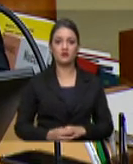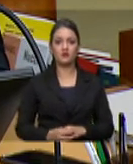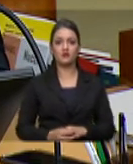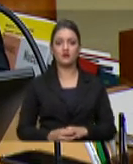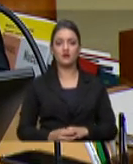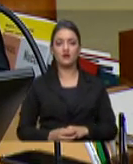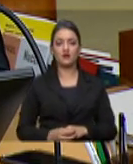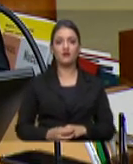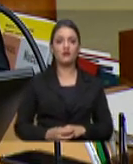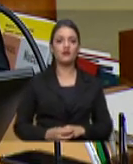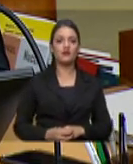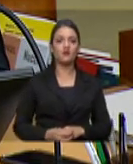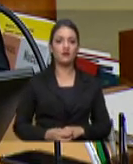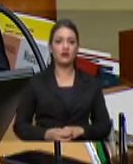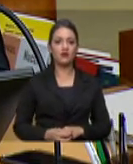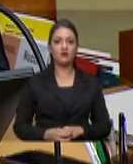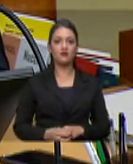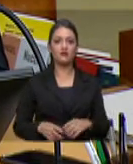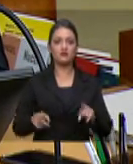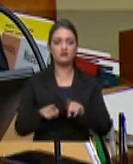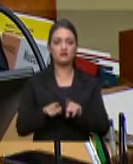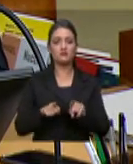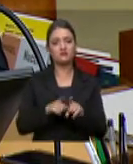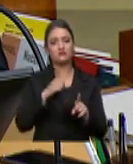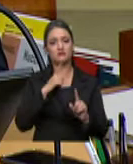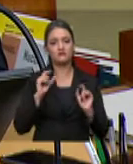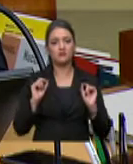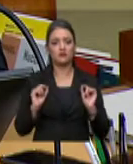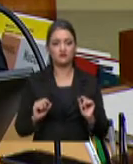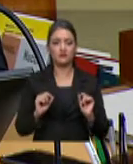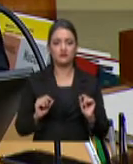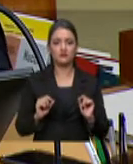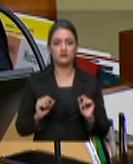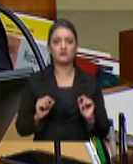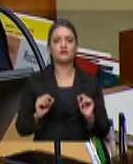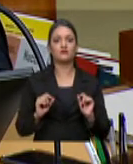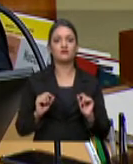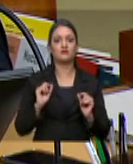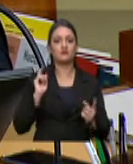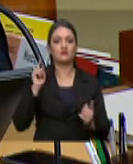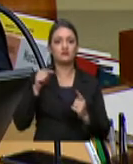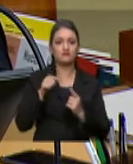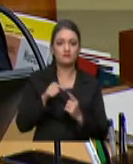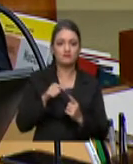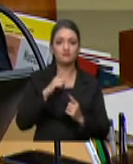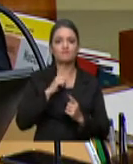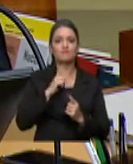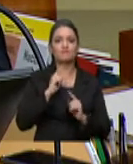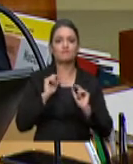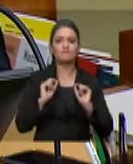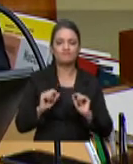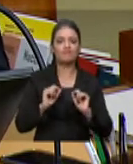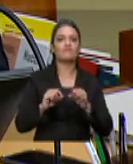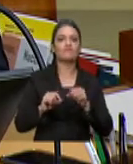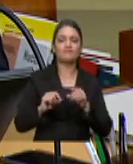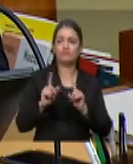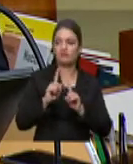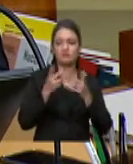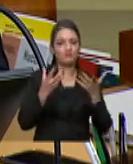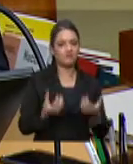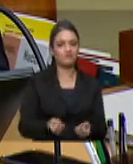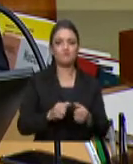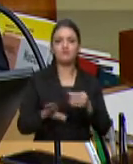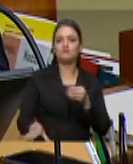Penso também haver uma motivação constitucional para não acolhimento desse aditamento, em